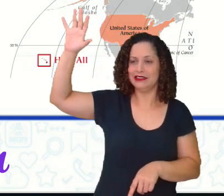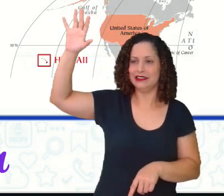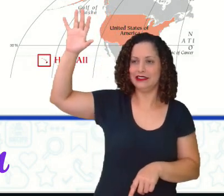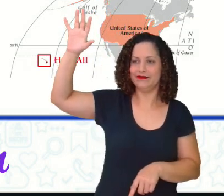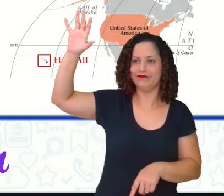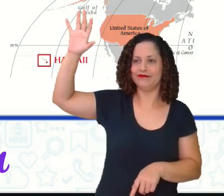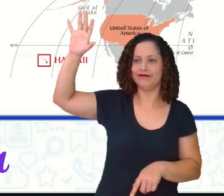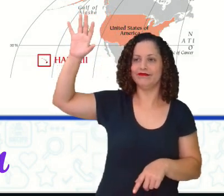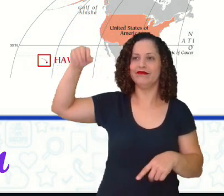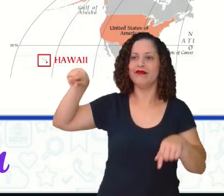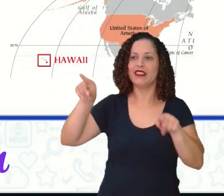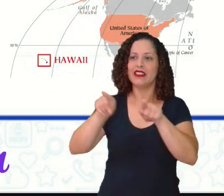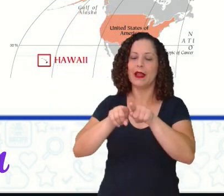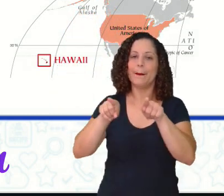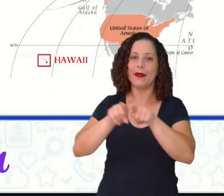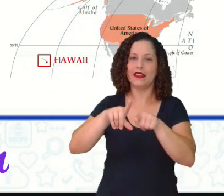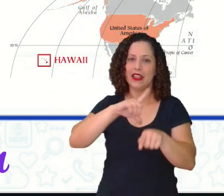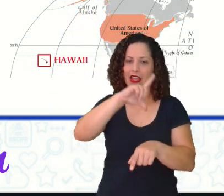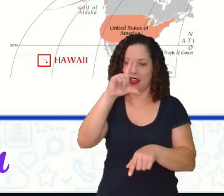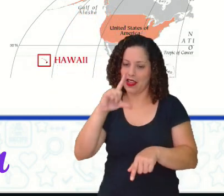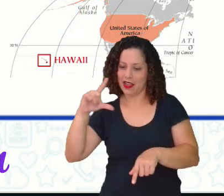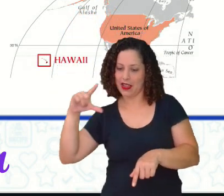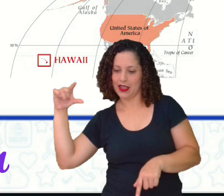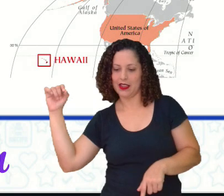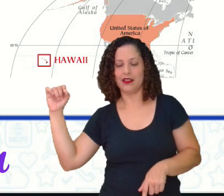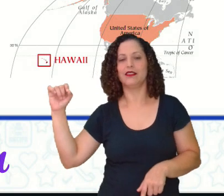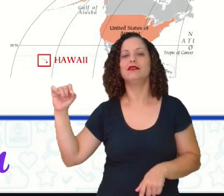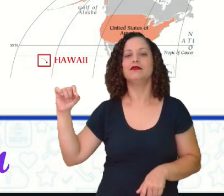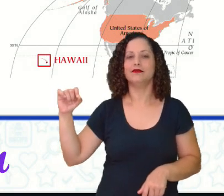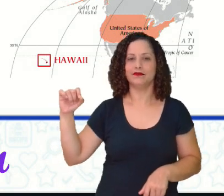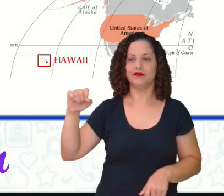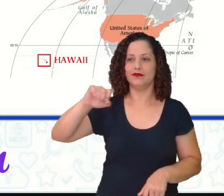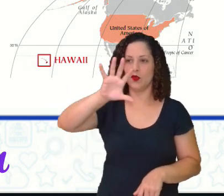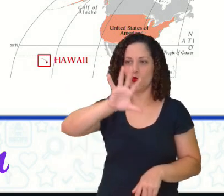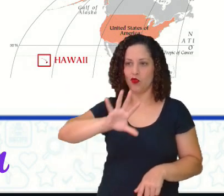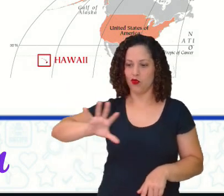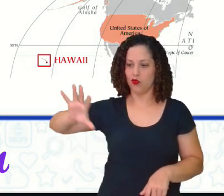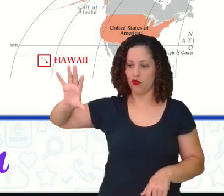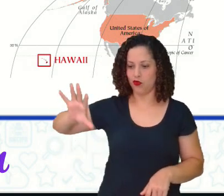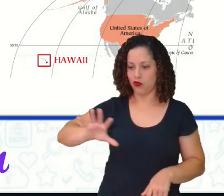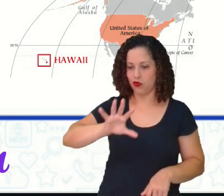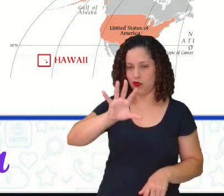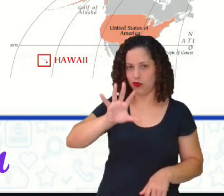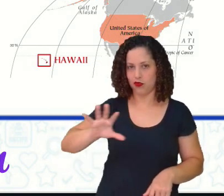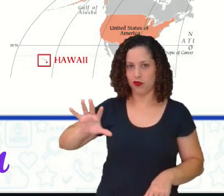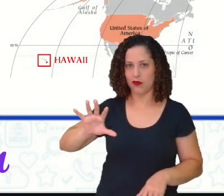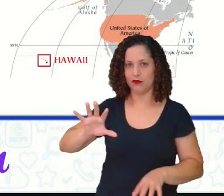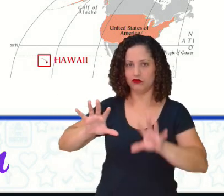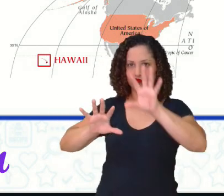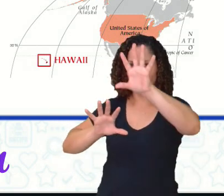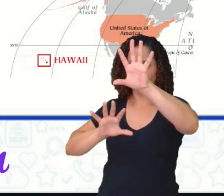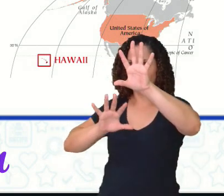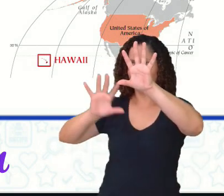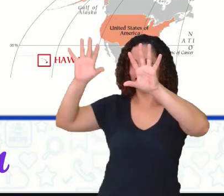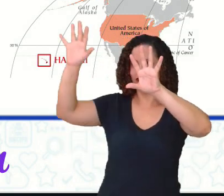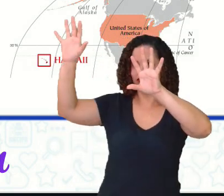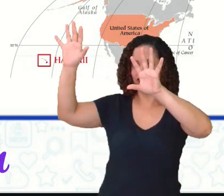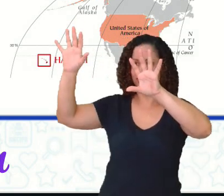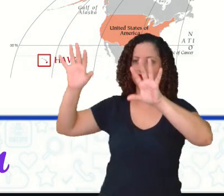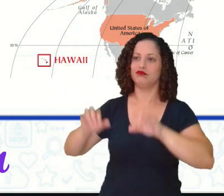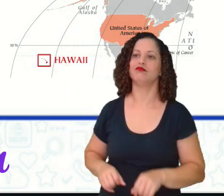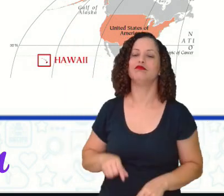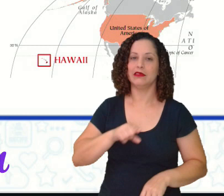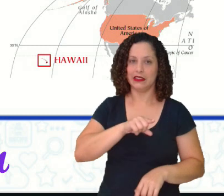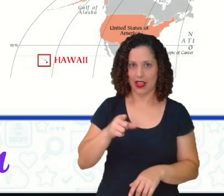temos a península, né, que faz parte do Hawaii, do Havaí, tá? Que vocês estão vendo que fica no